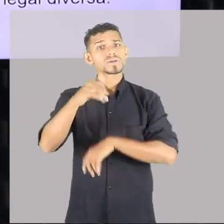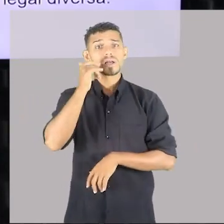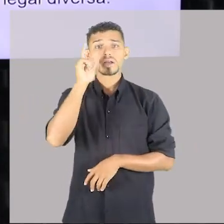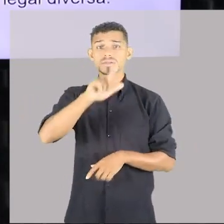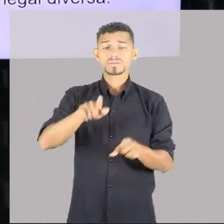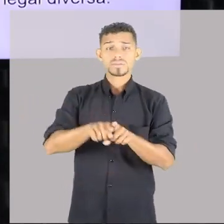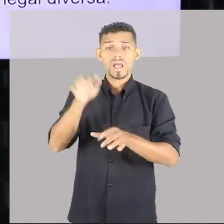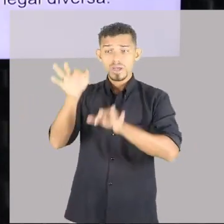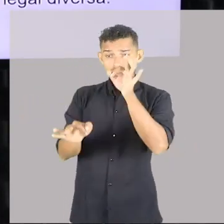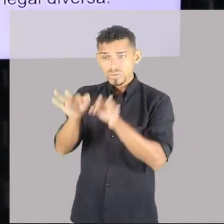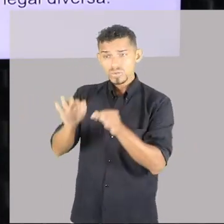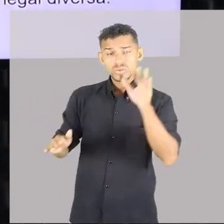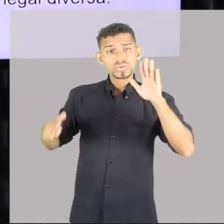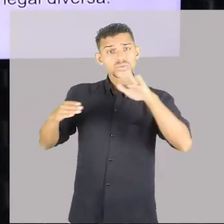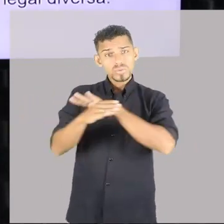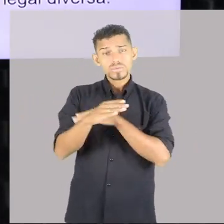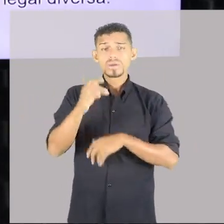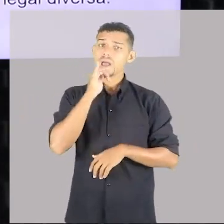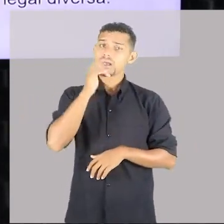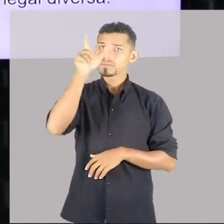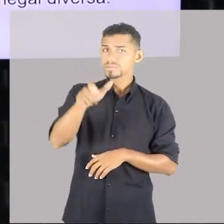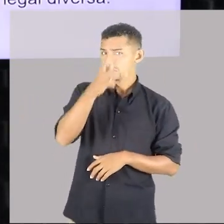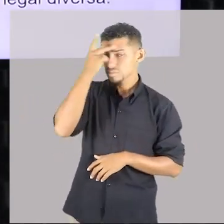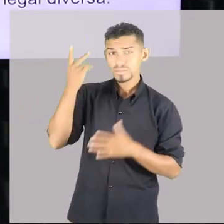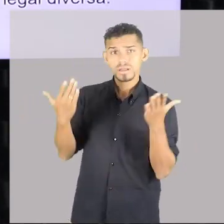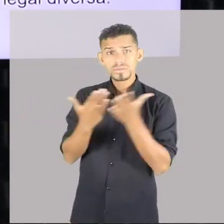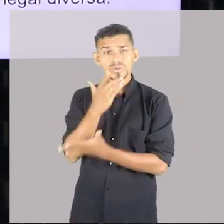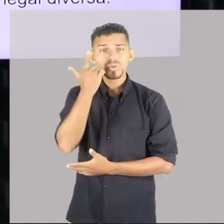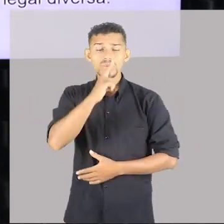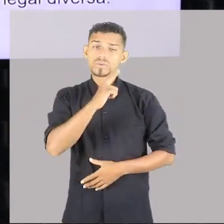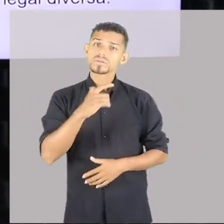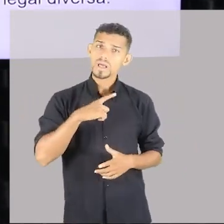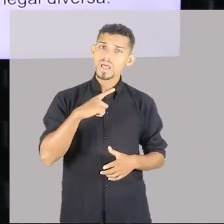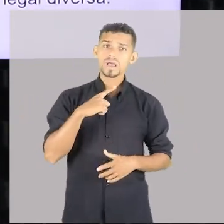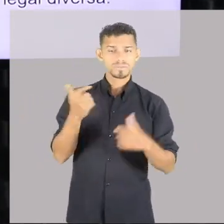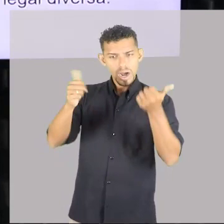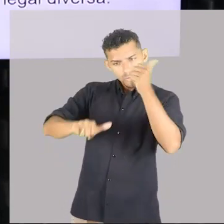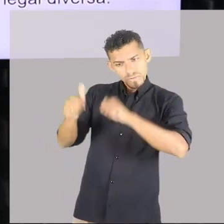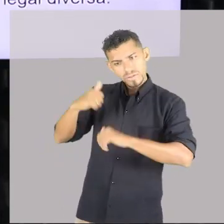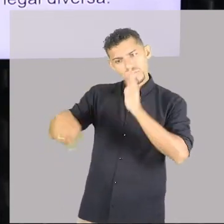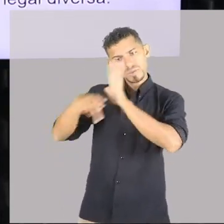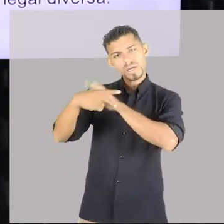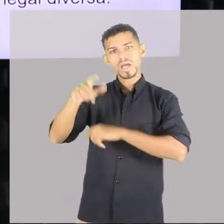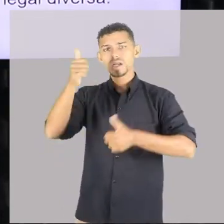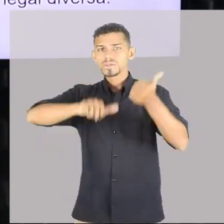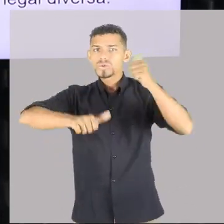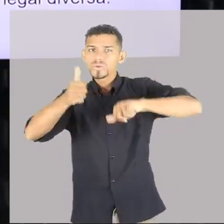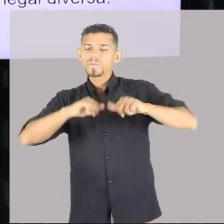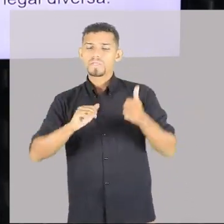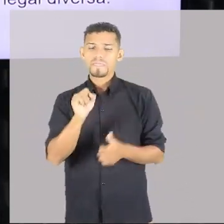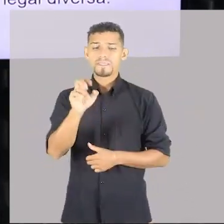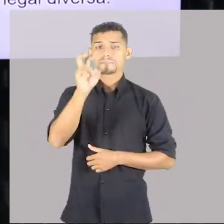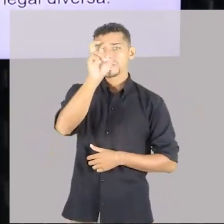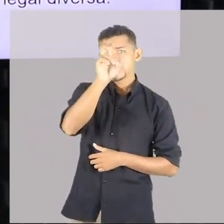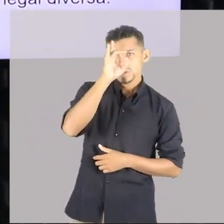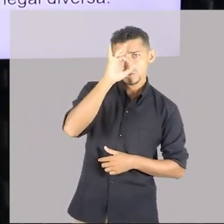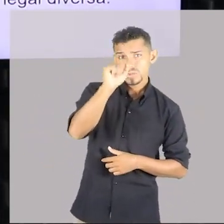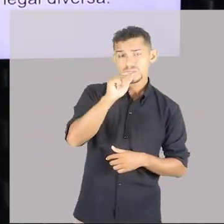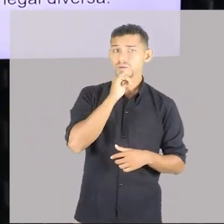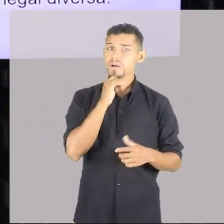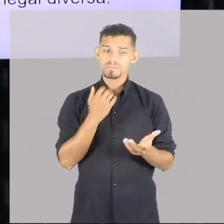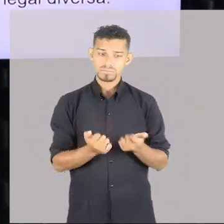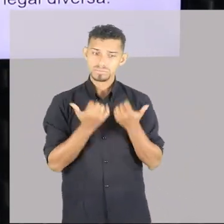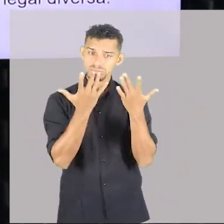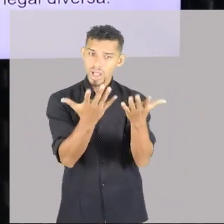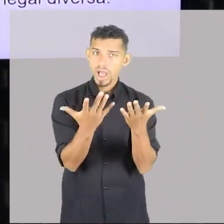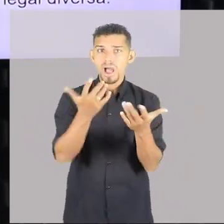justiça do próprio administrado. É uma garantia de você ter uma revisão daquela decisão. Você vai ter 5 dias para interpor,